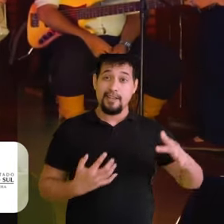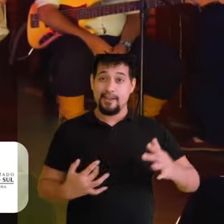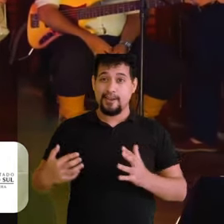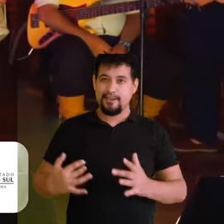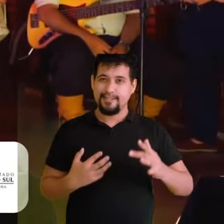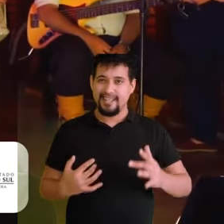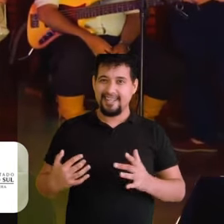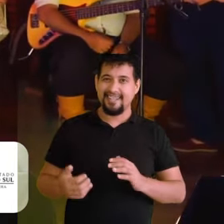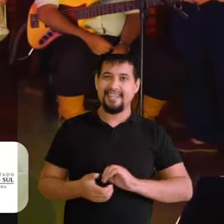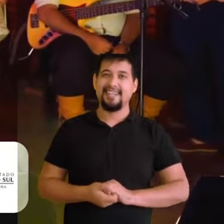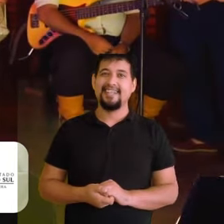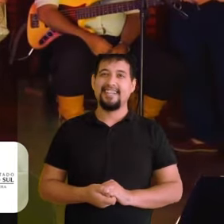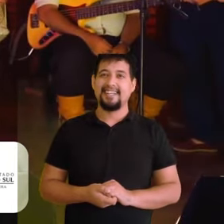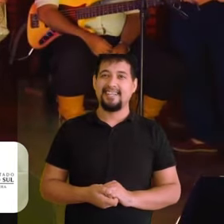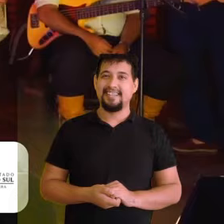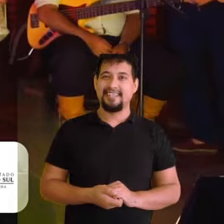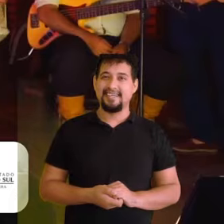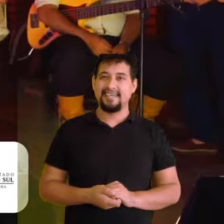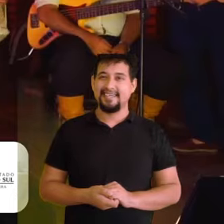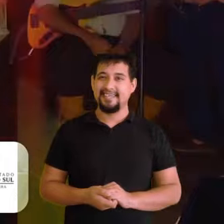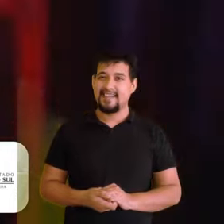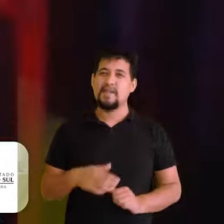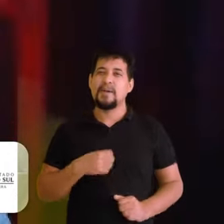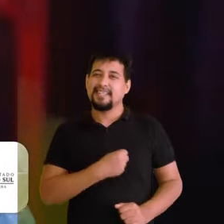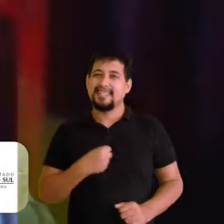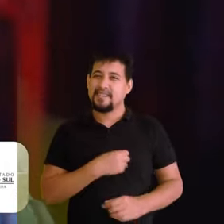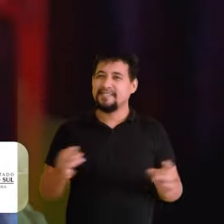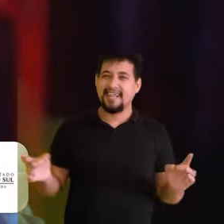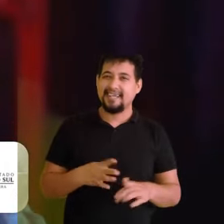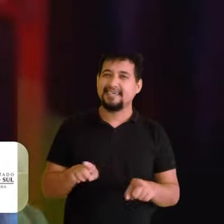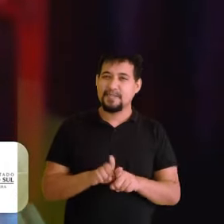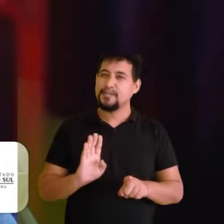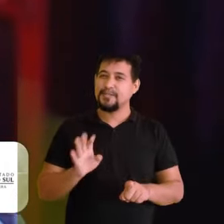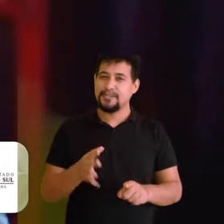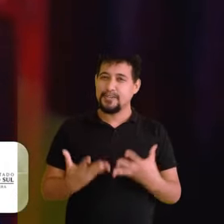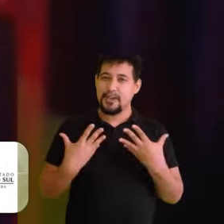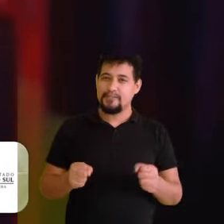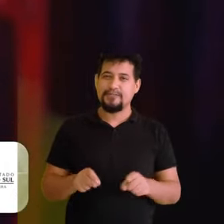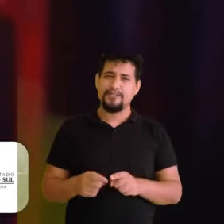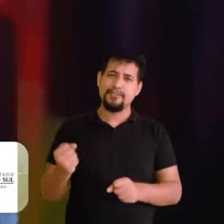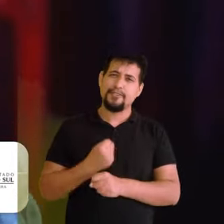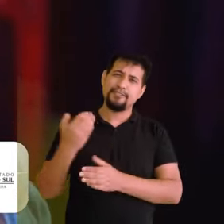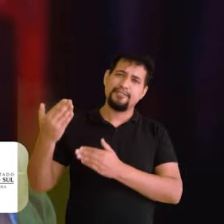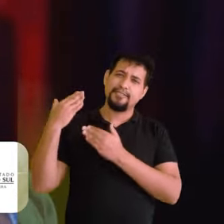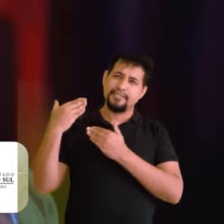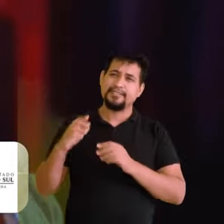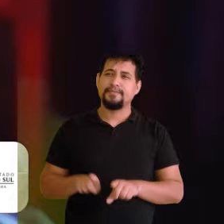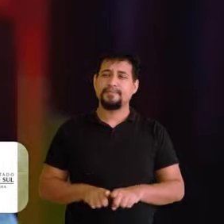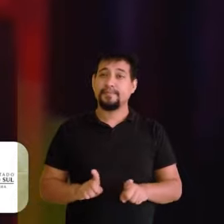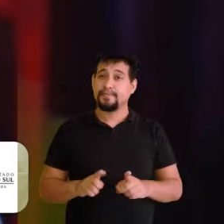Bordônio. Um matar saudade de um shotzito que gravamos alguns anos atrás. Versos para um tropeiro na gaita dos três